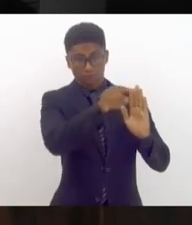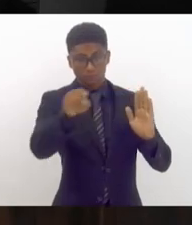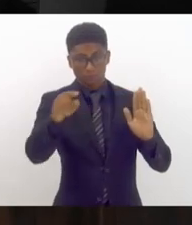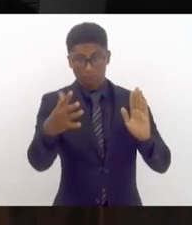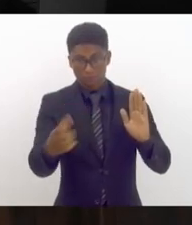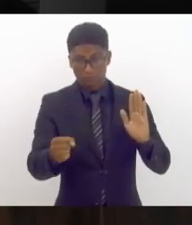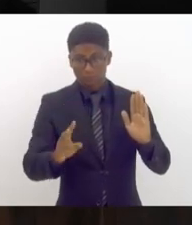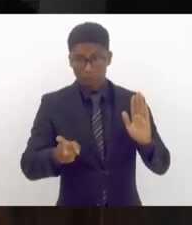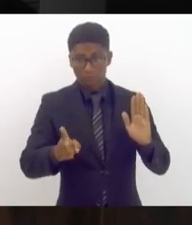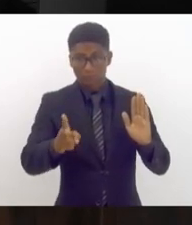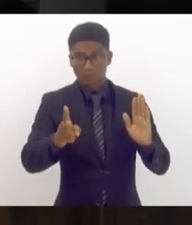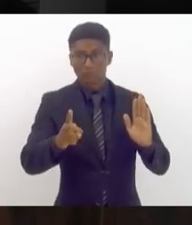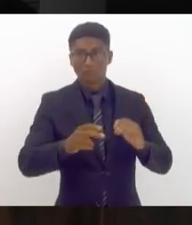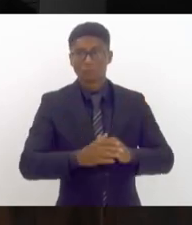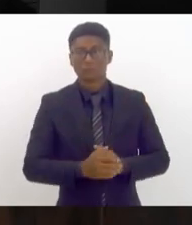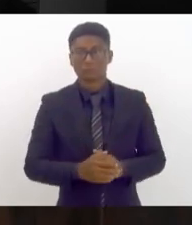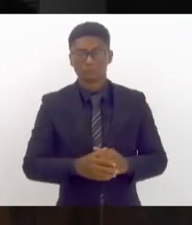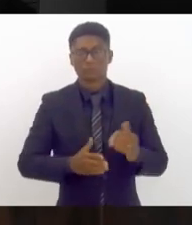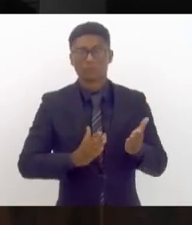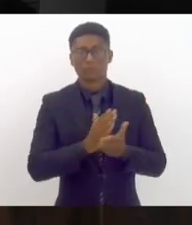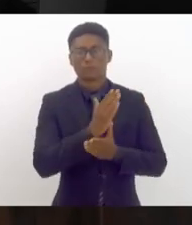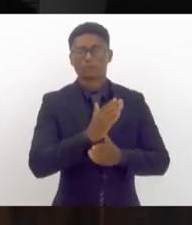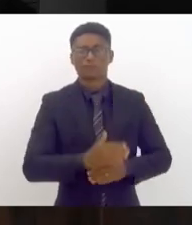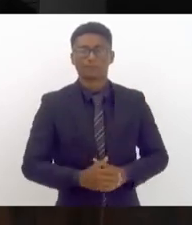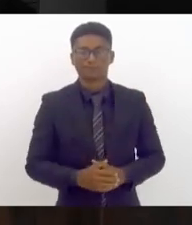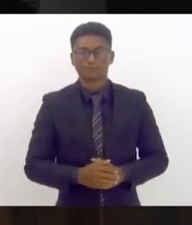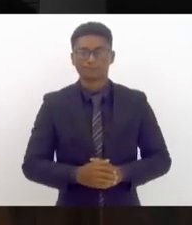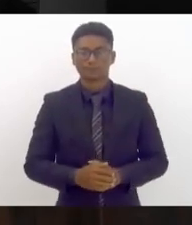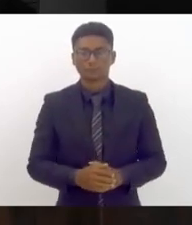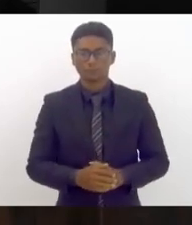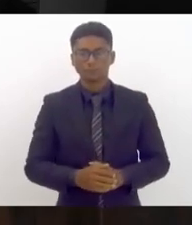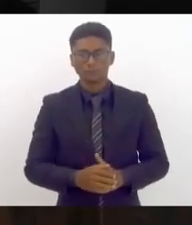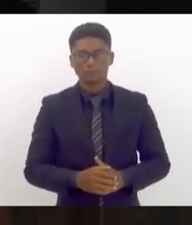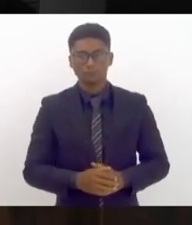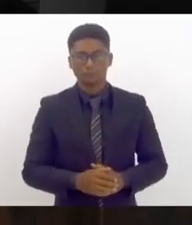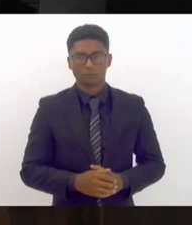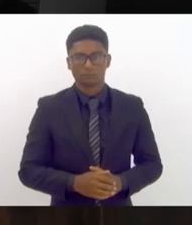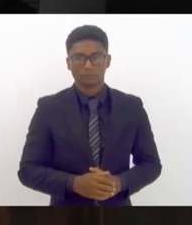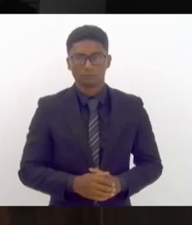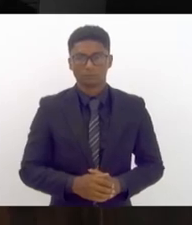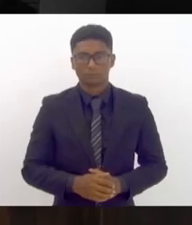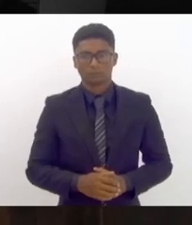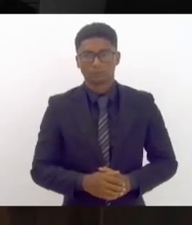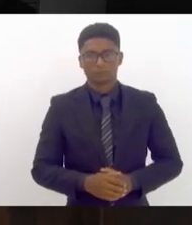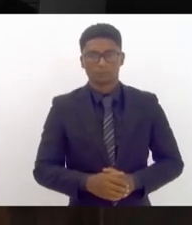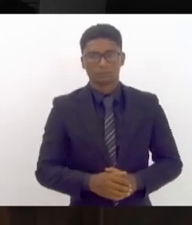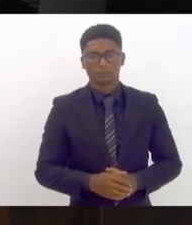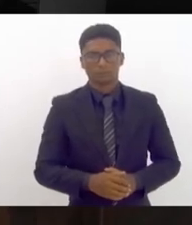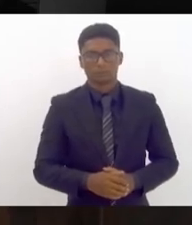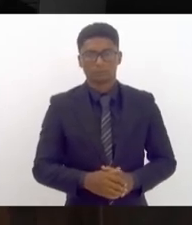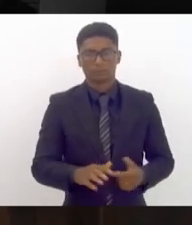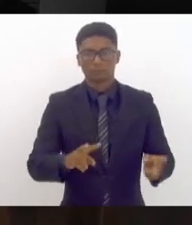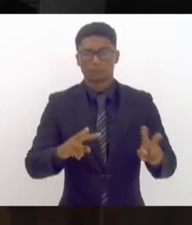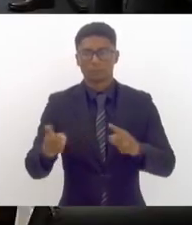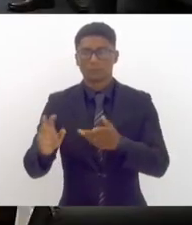aprovam, permaneçam como estão. Aprovado. Vai a